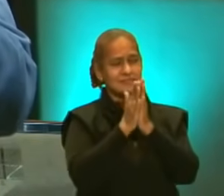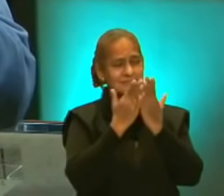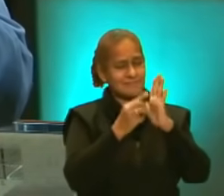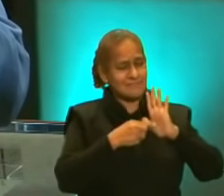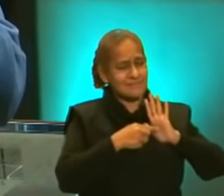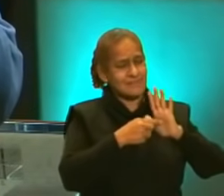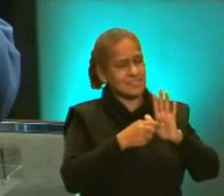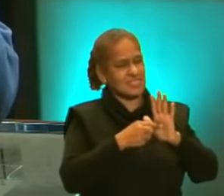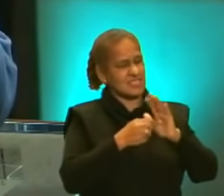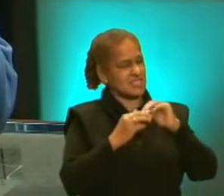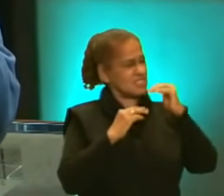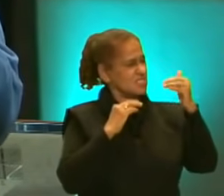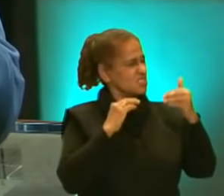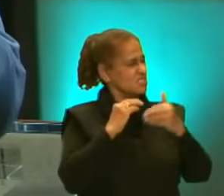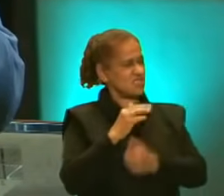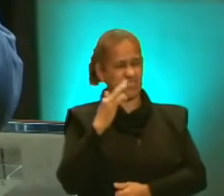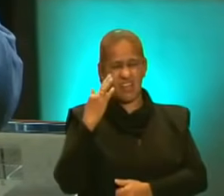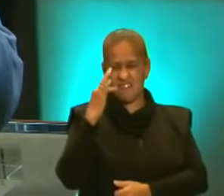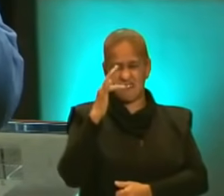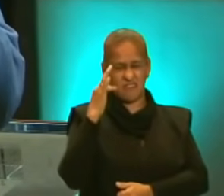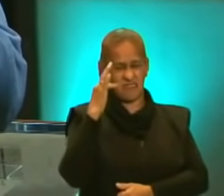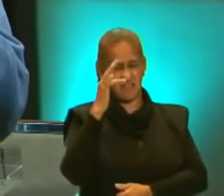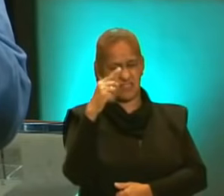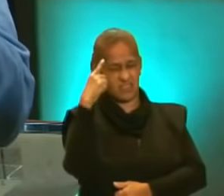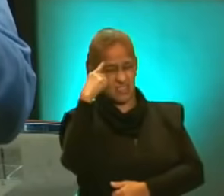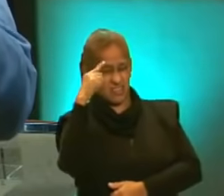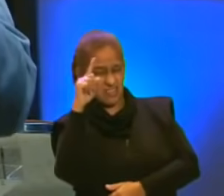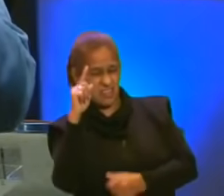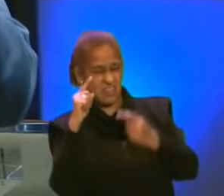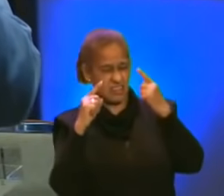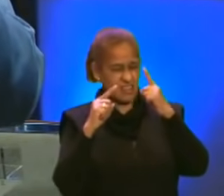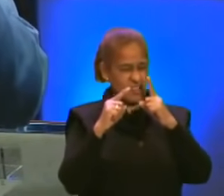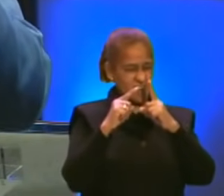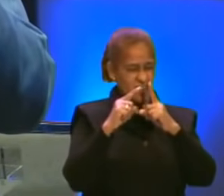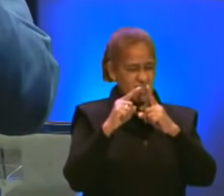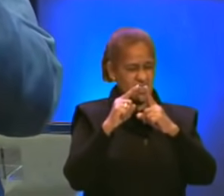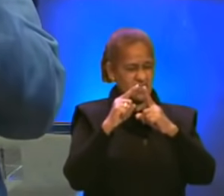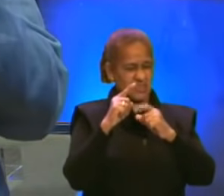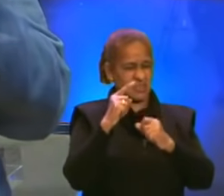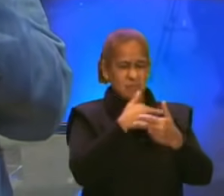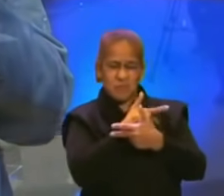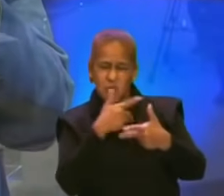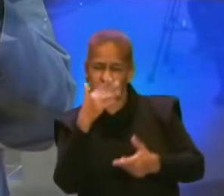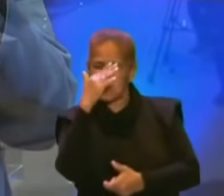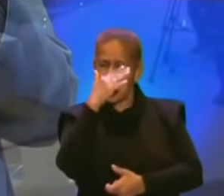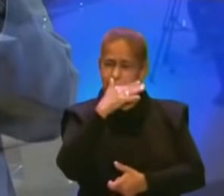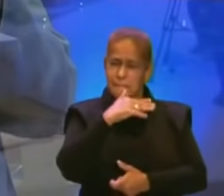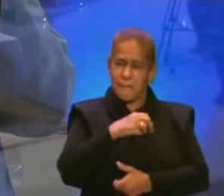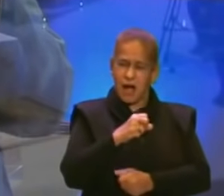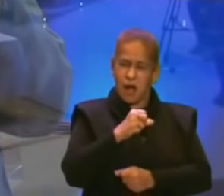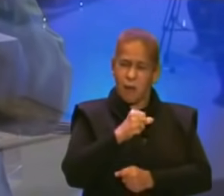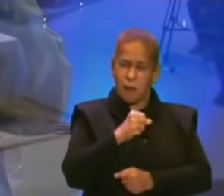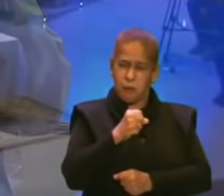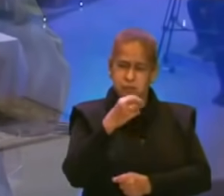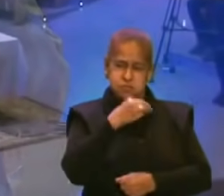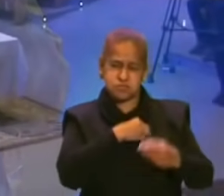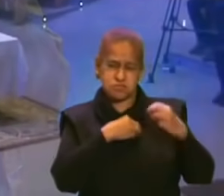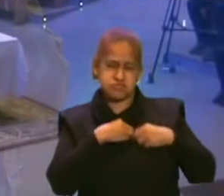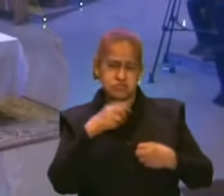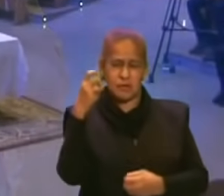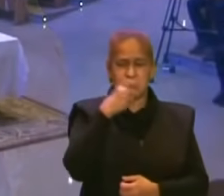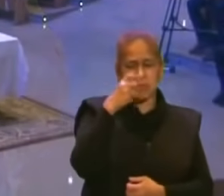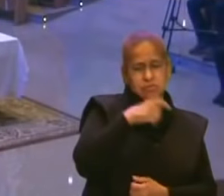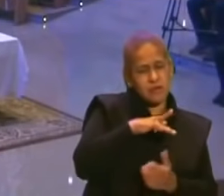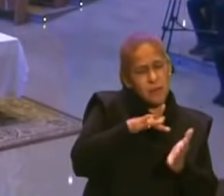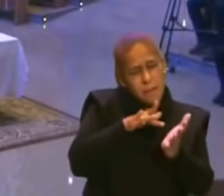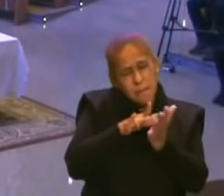toda filosofia, que toda ideologia, que toda fortaleza que está ali trabalhando engano,